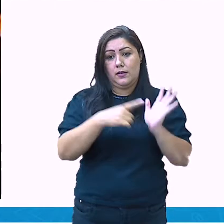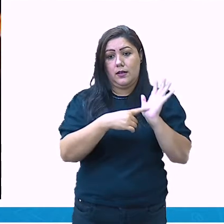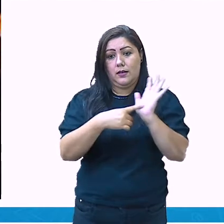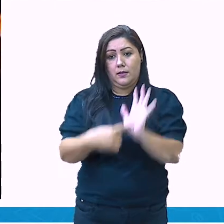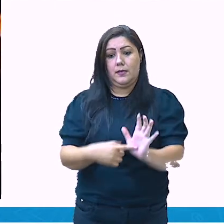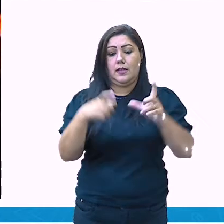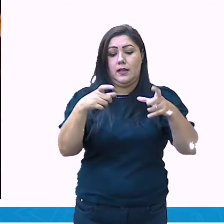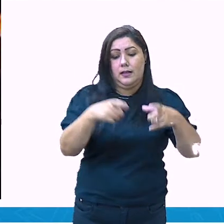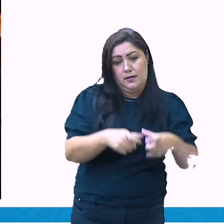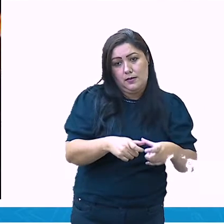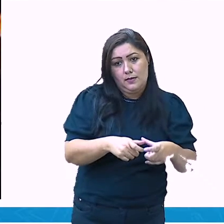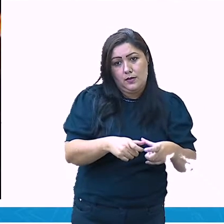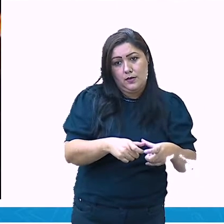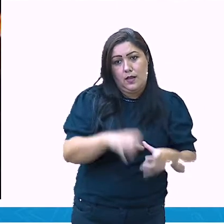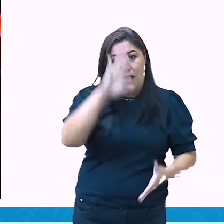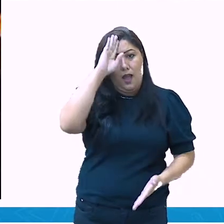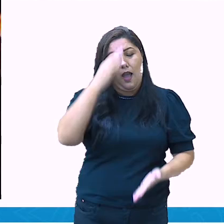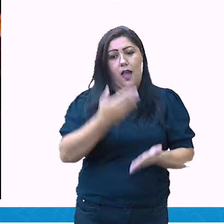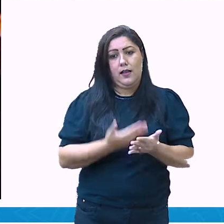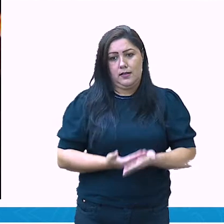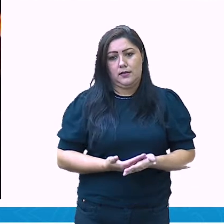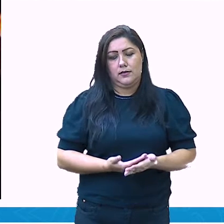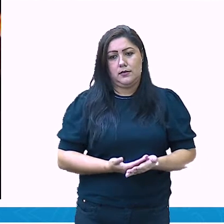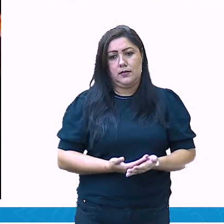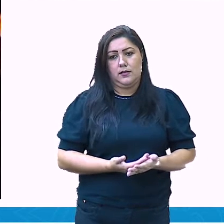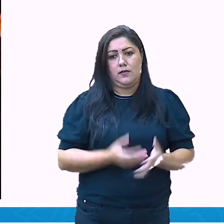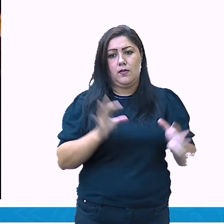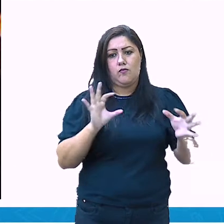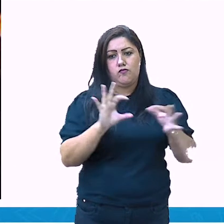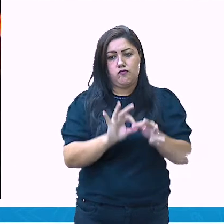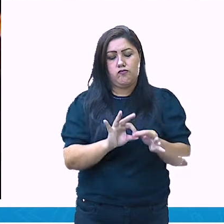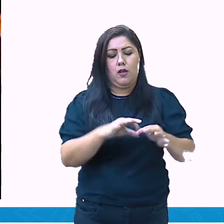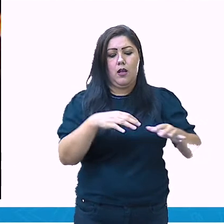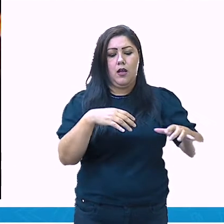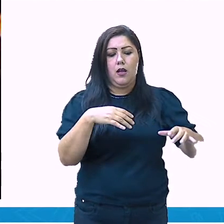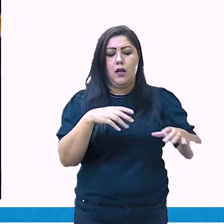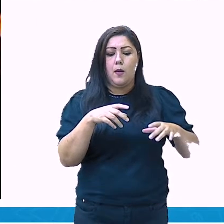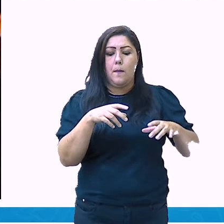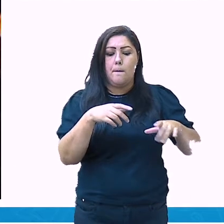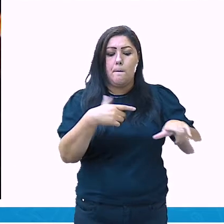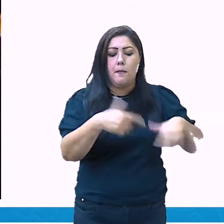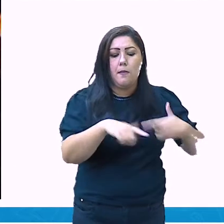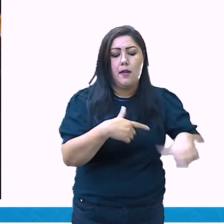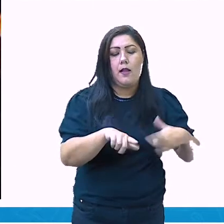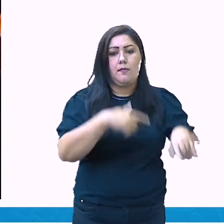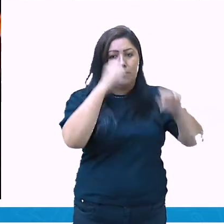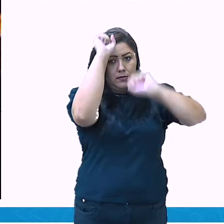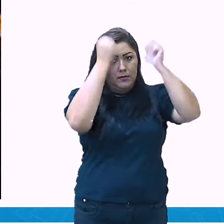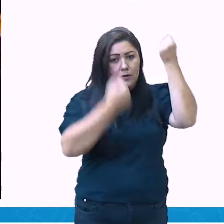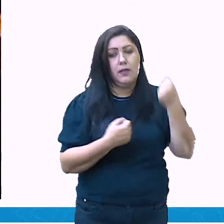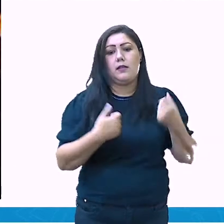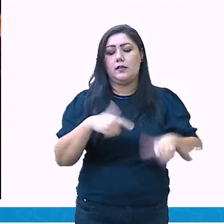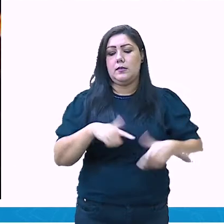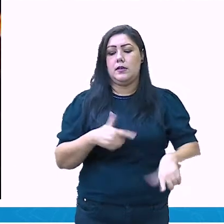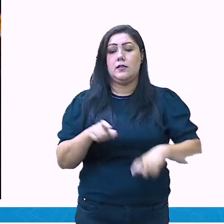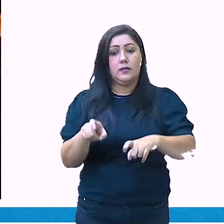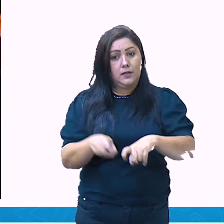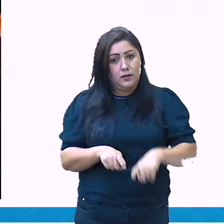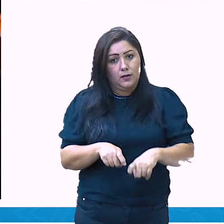acreditavam na aliança entre os camponeses e o operariado para implantar o